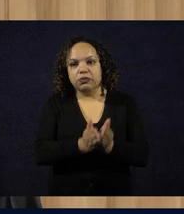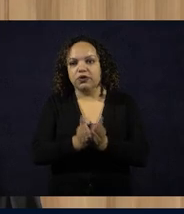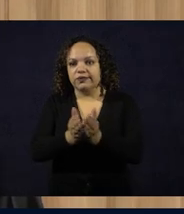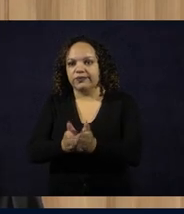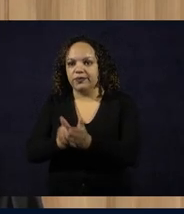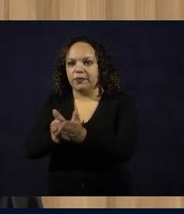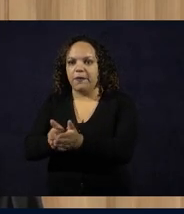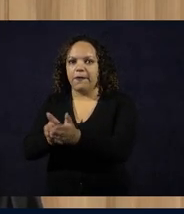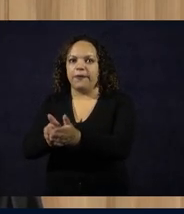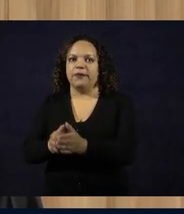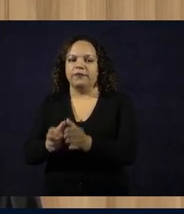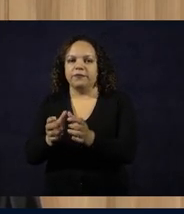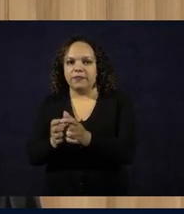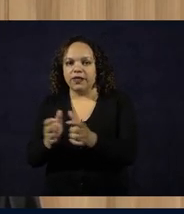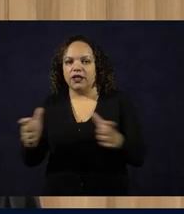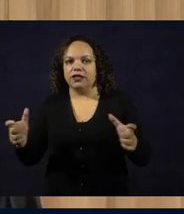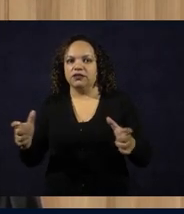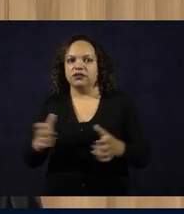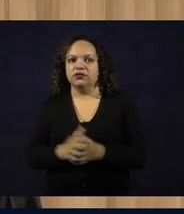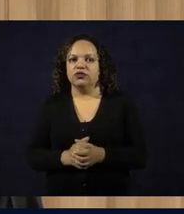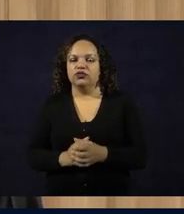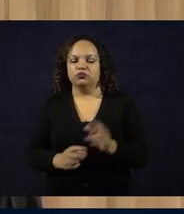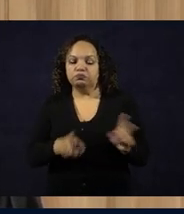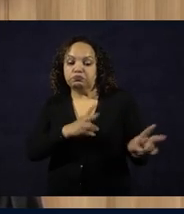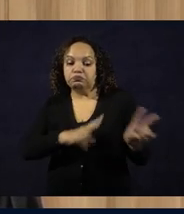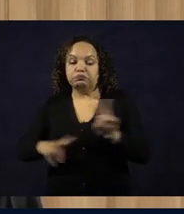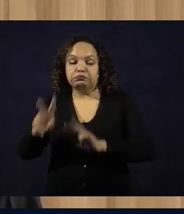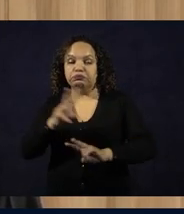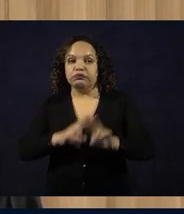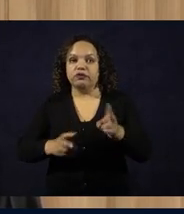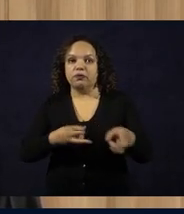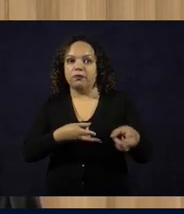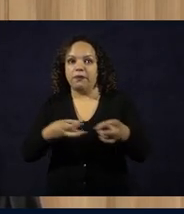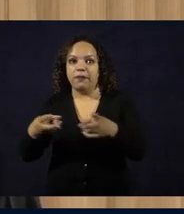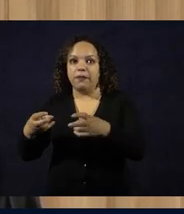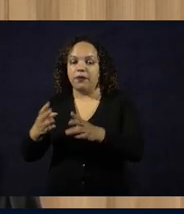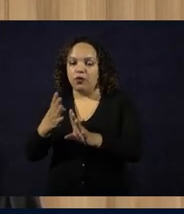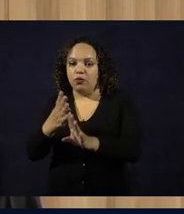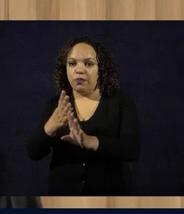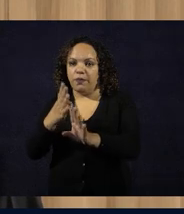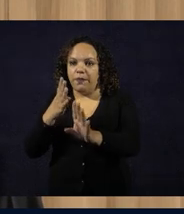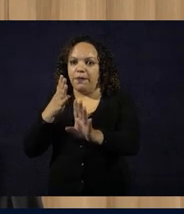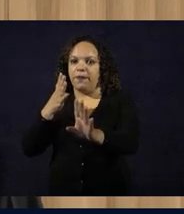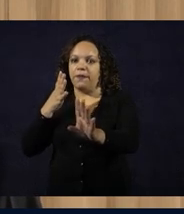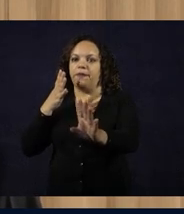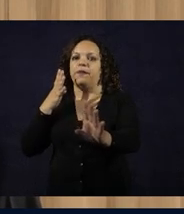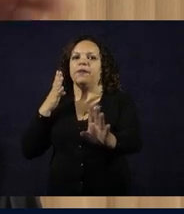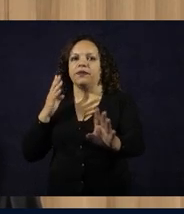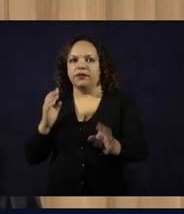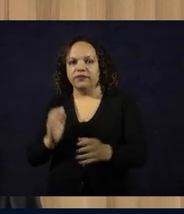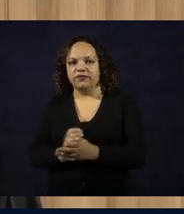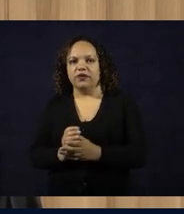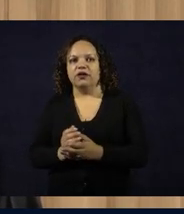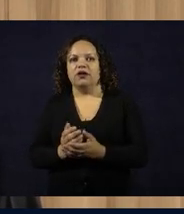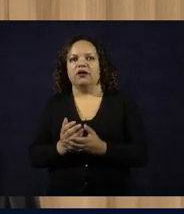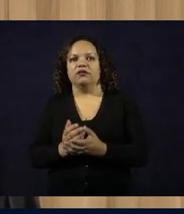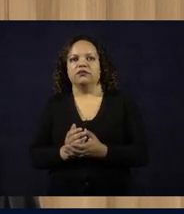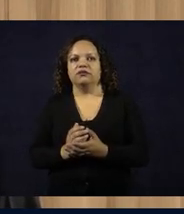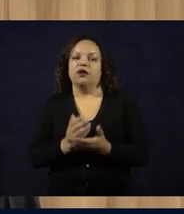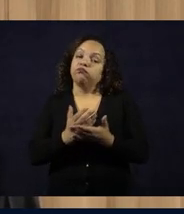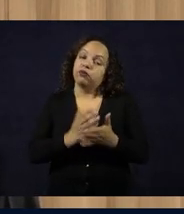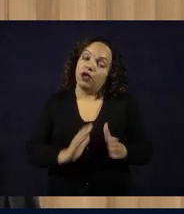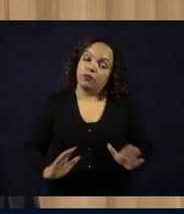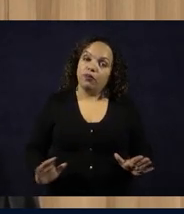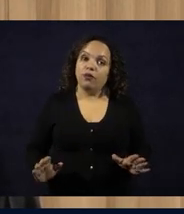já crescendo a hoje a gente não vê mais aquela fila de caminhões chegando no porto Santos esse acabou mas todo mundo